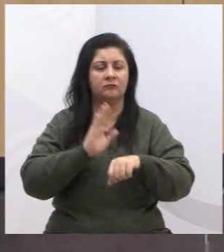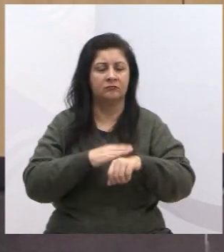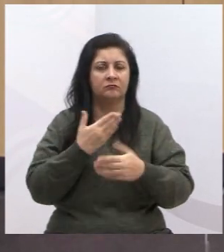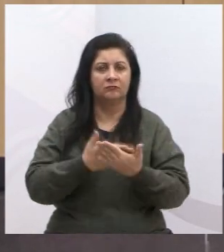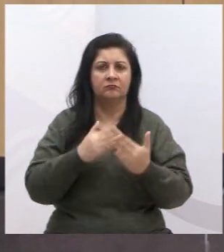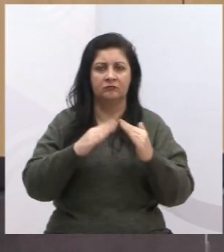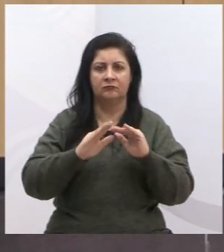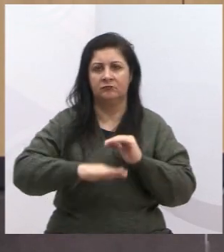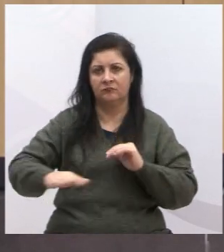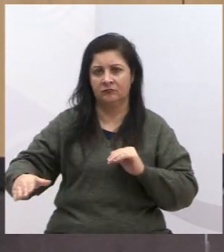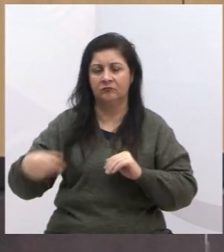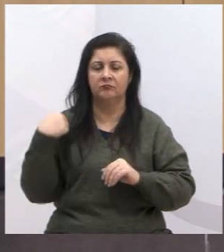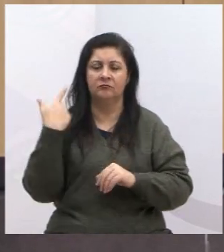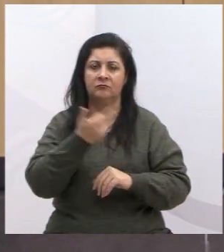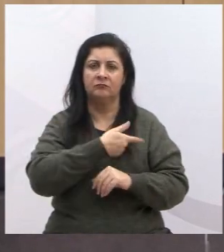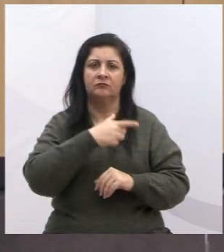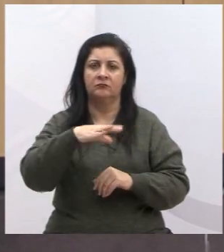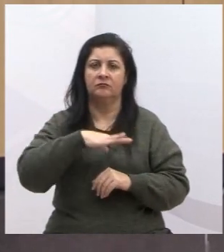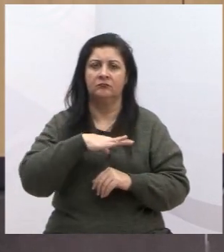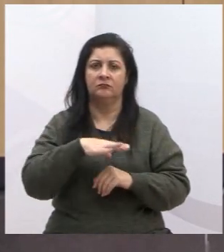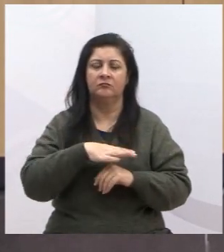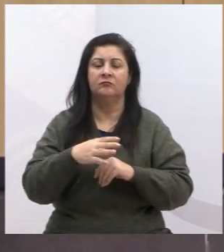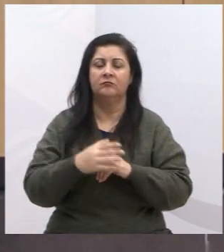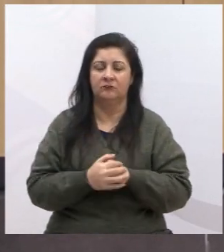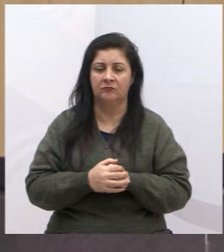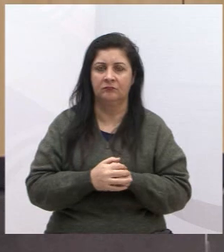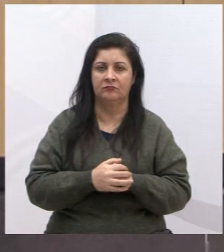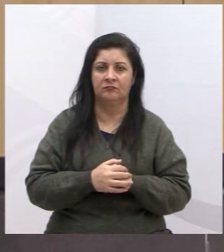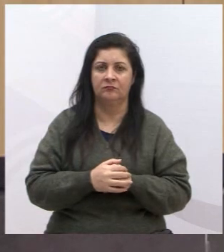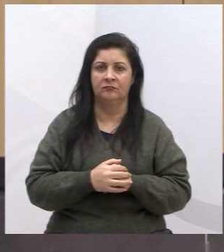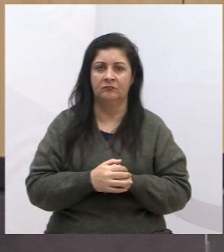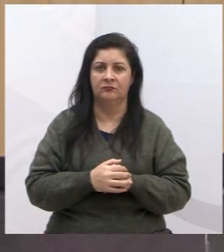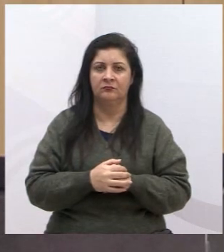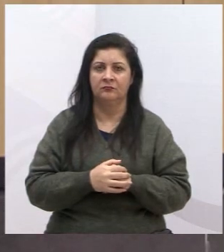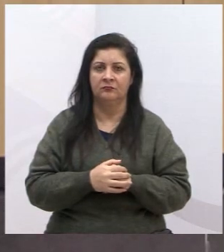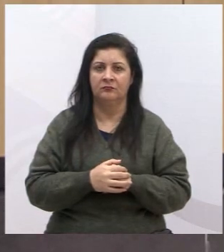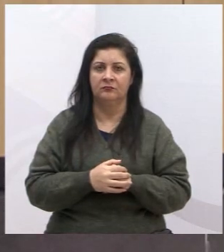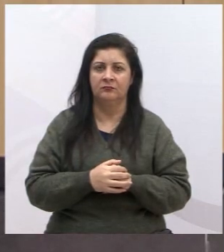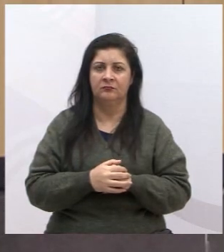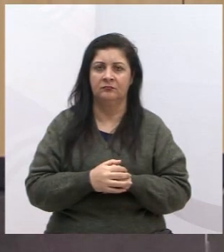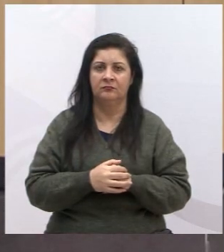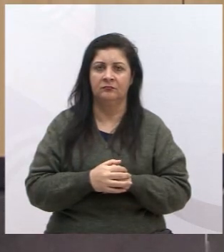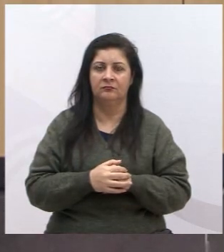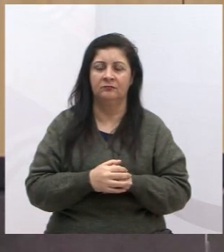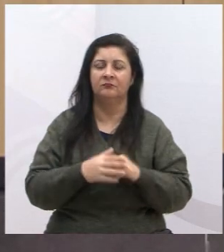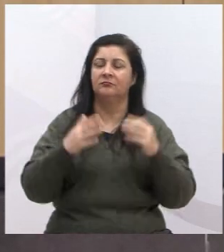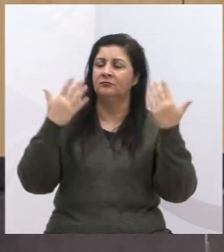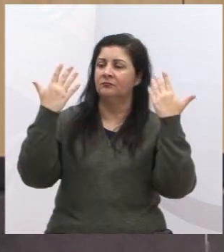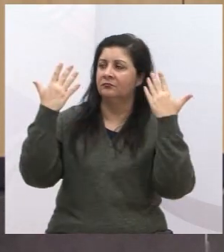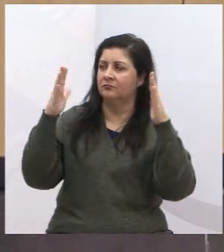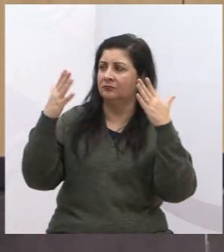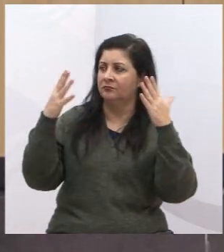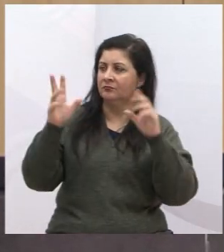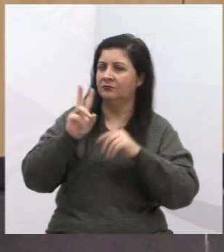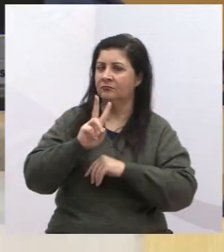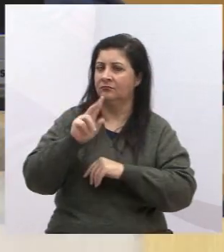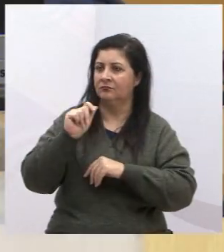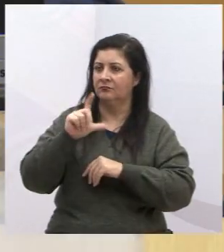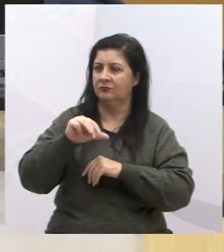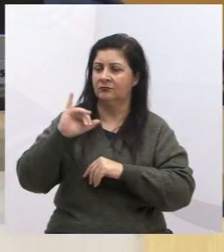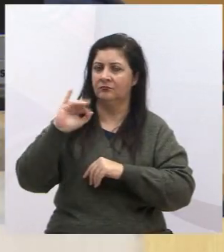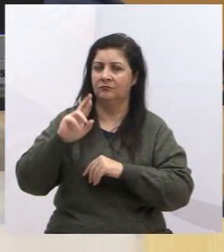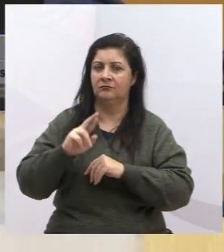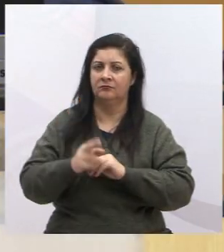creches aqui na nossa cidade para dar melhoria para a população da nossa cidade. Parabéns, vereador Valmir, pelo